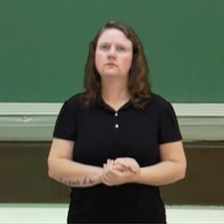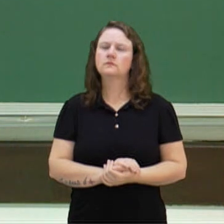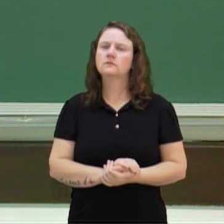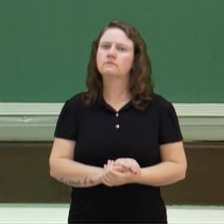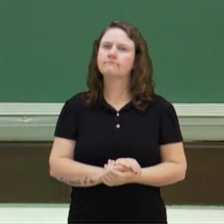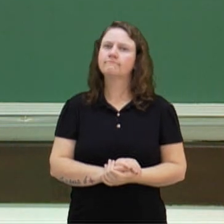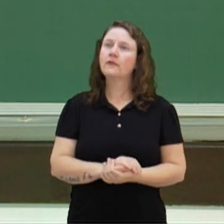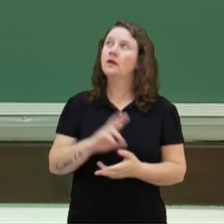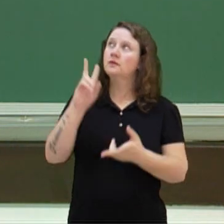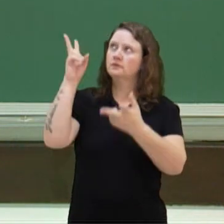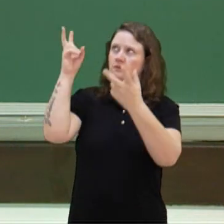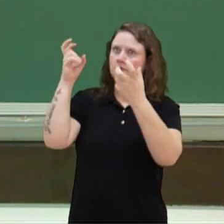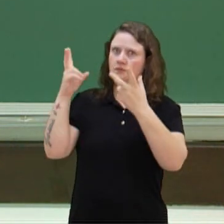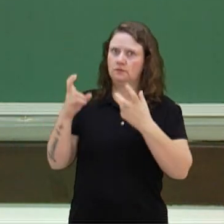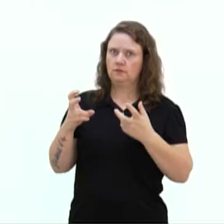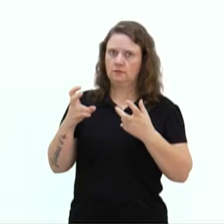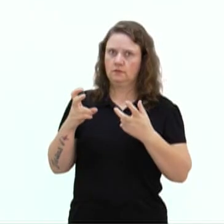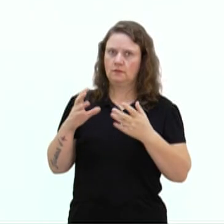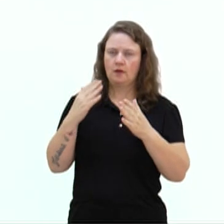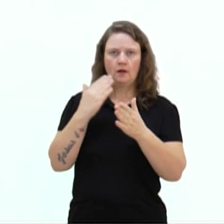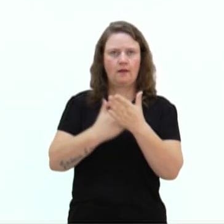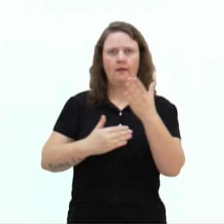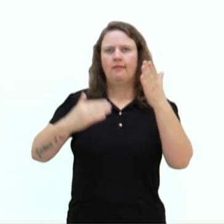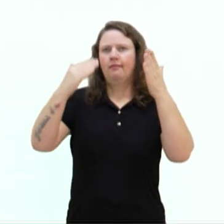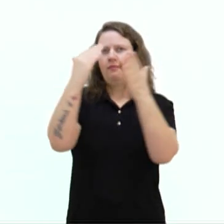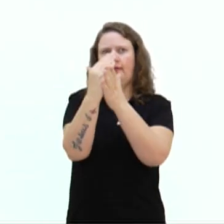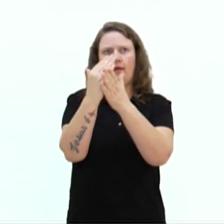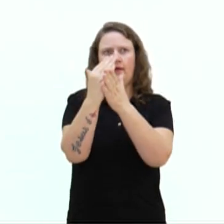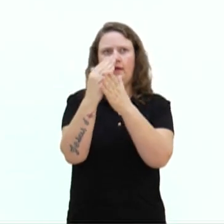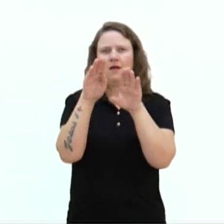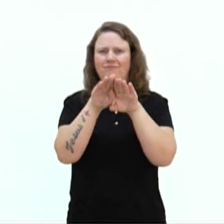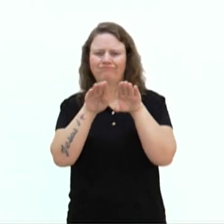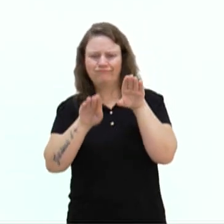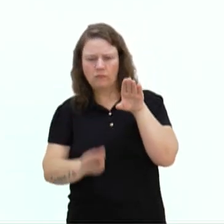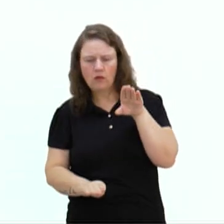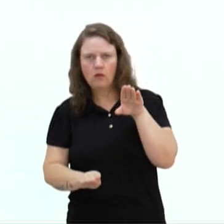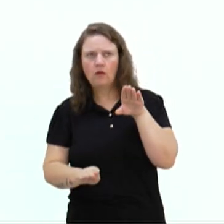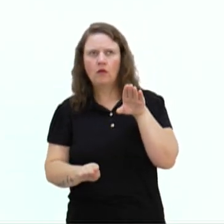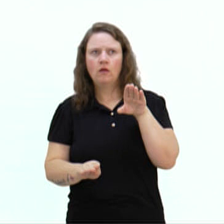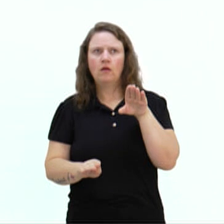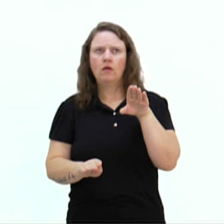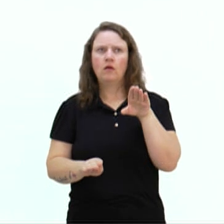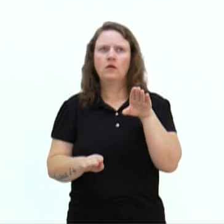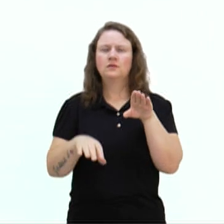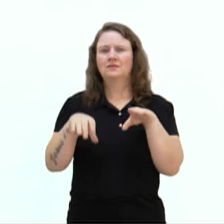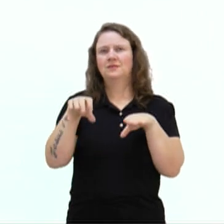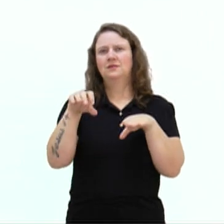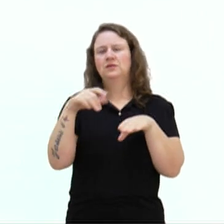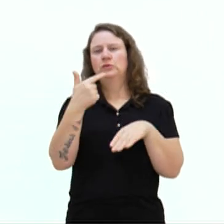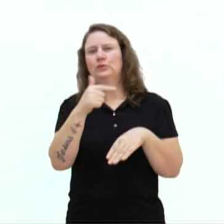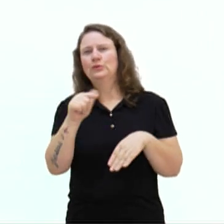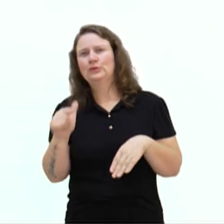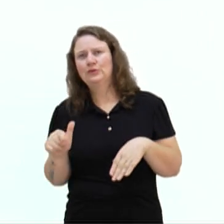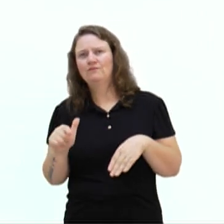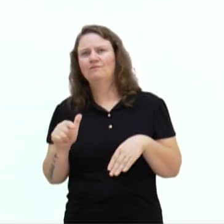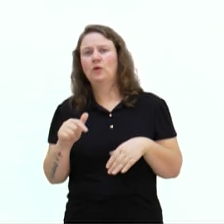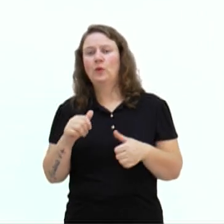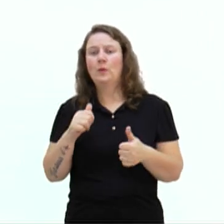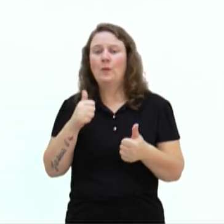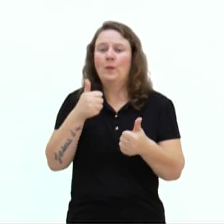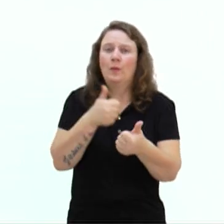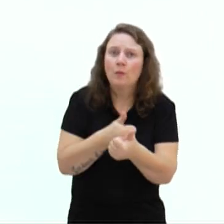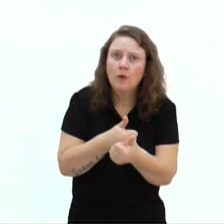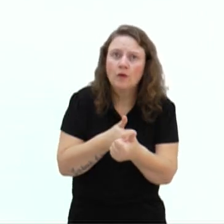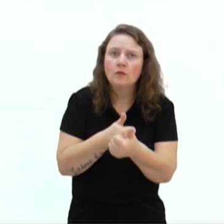Diante de prefixos como além, aquém, bem, ex, pós, recém,